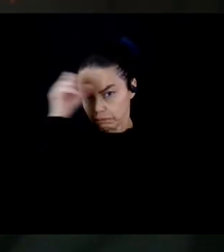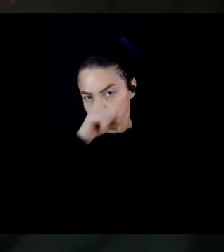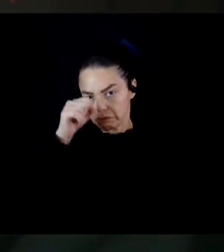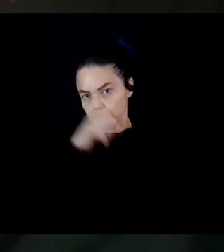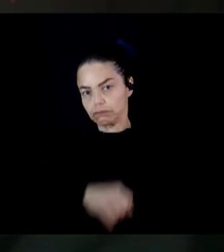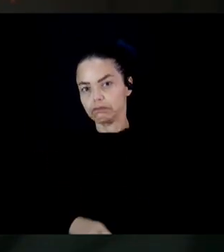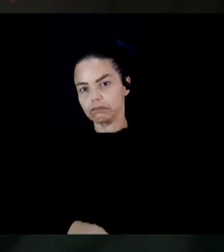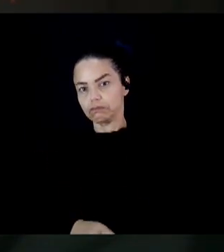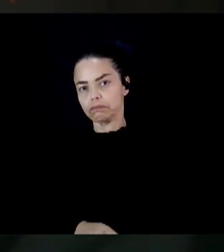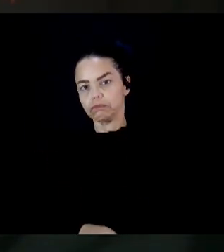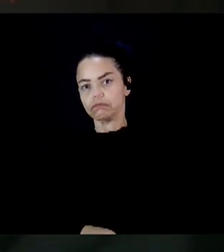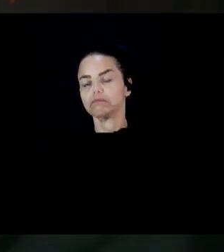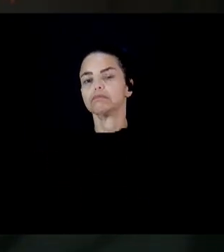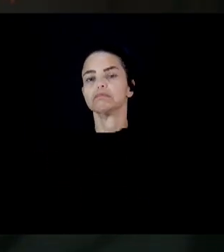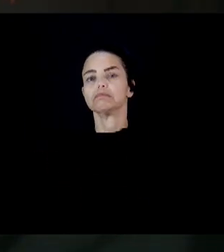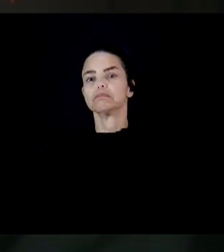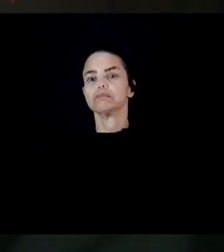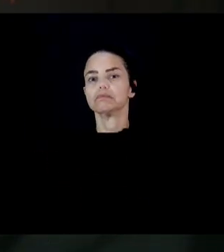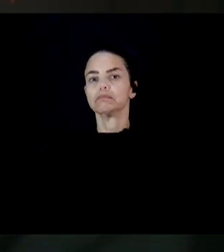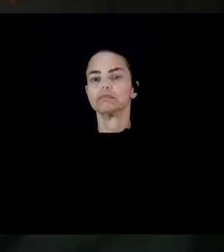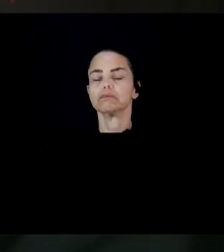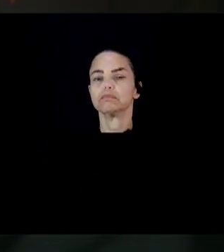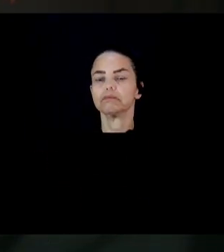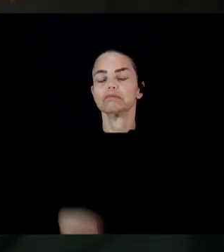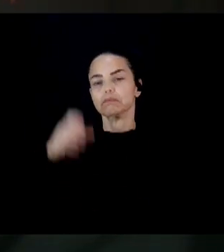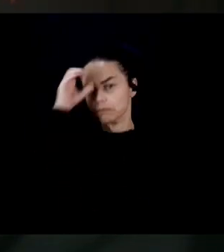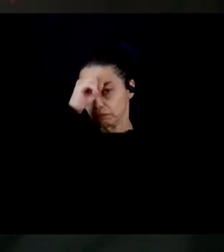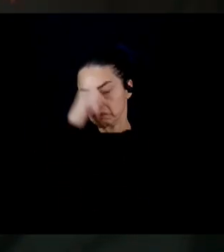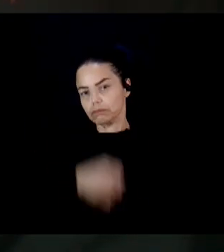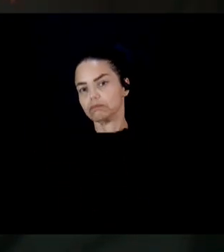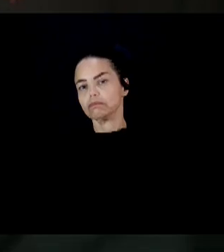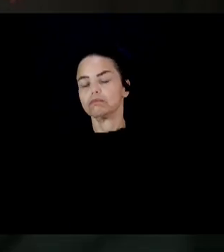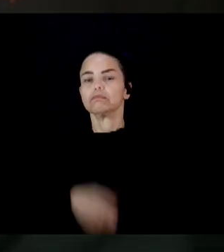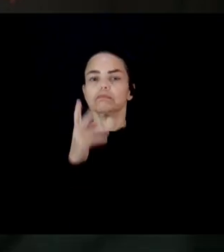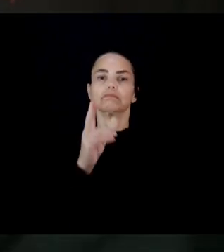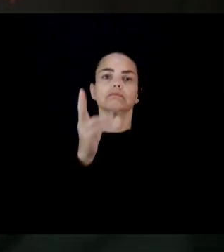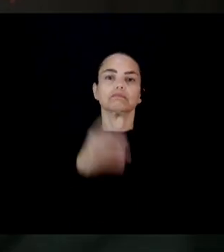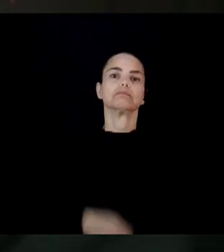gente sempre está aprendendo. A Andressa pontuou para nós a questão da